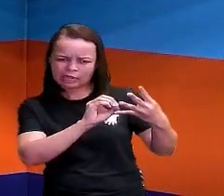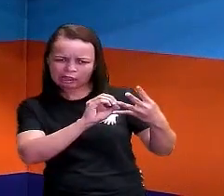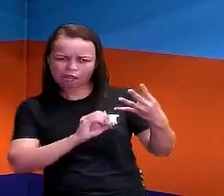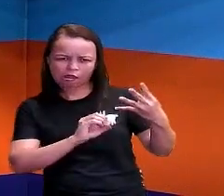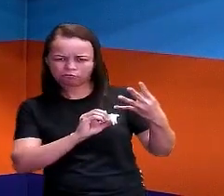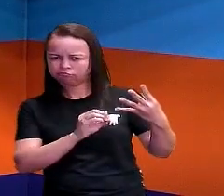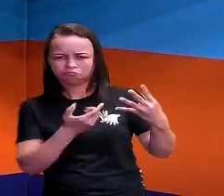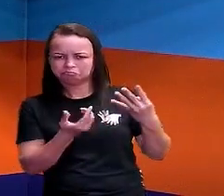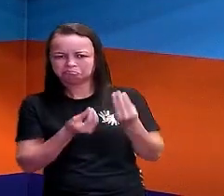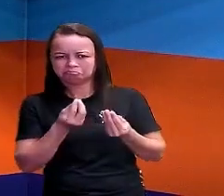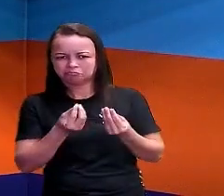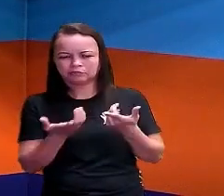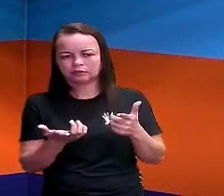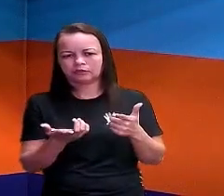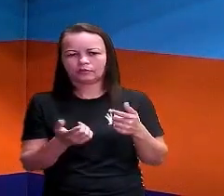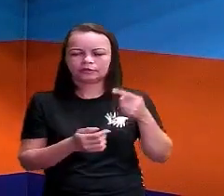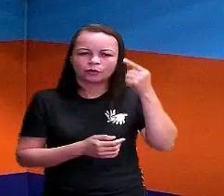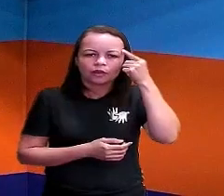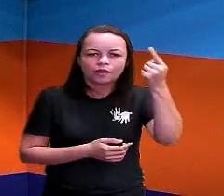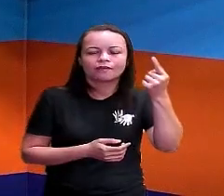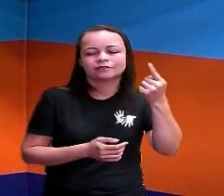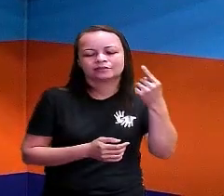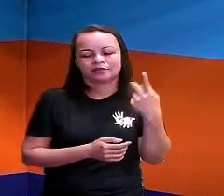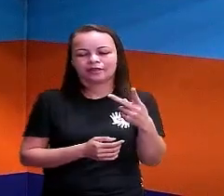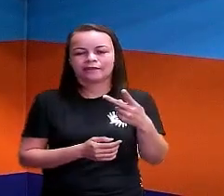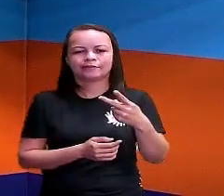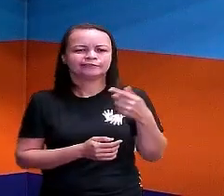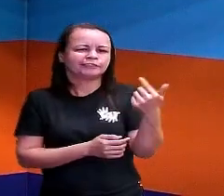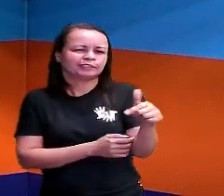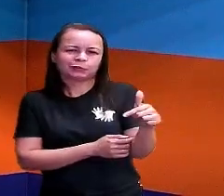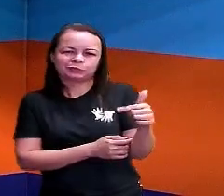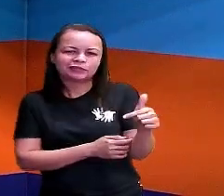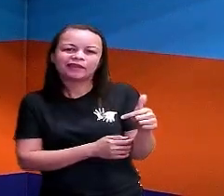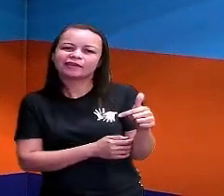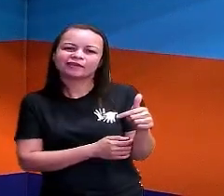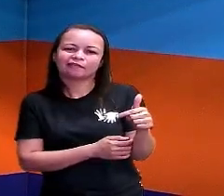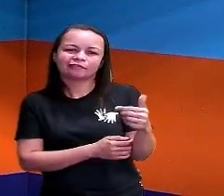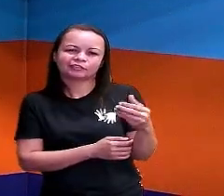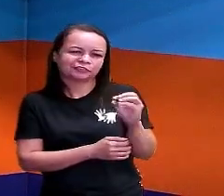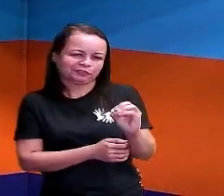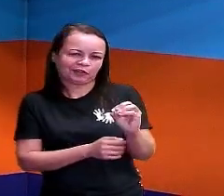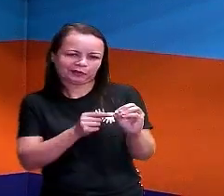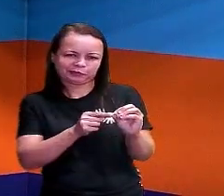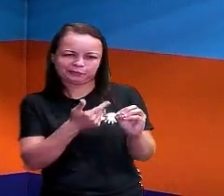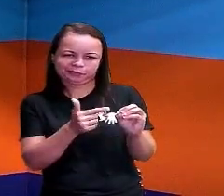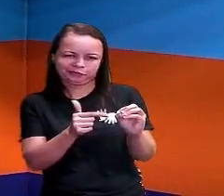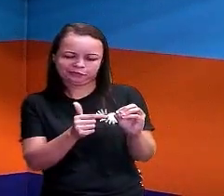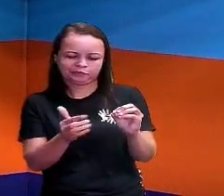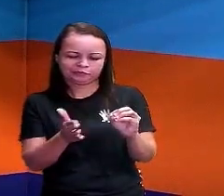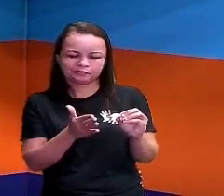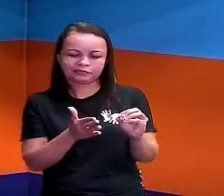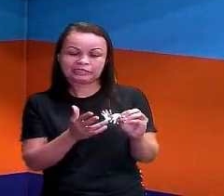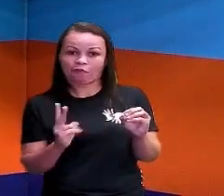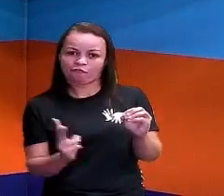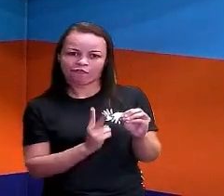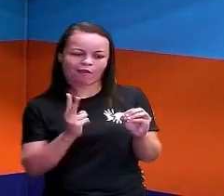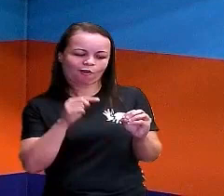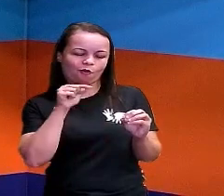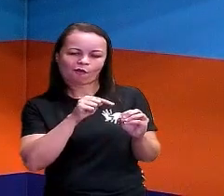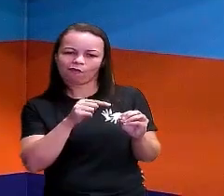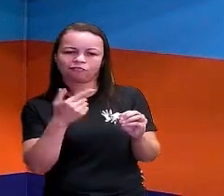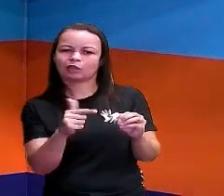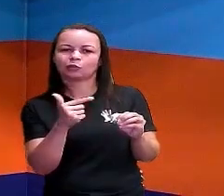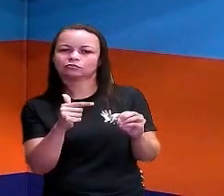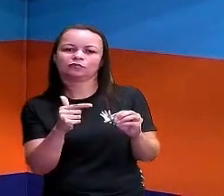né? Então, vamos para essa ideia de não existência do zero, tá? Que ele não existe ali um valor para